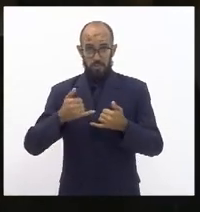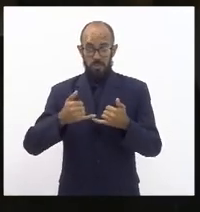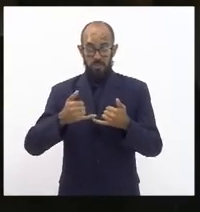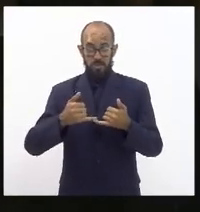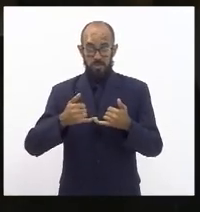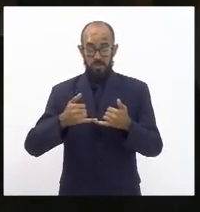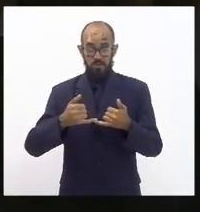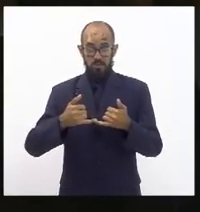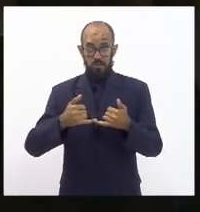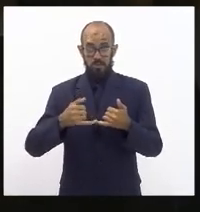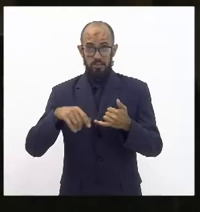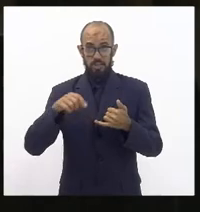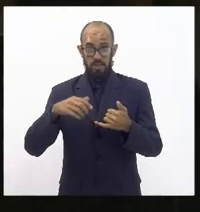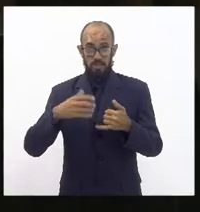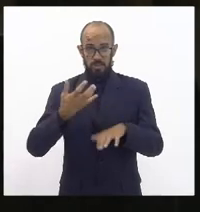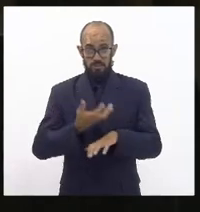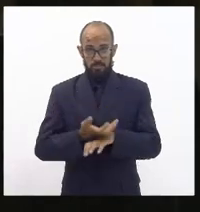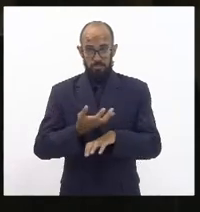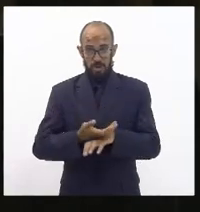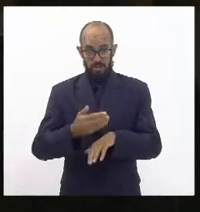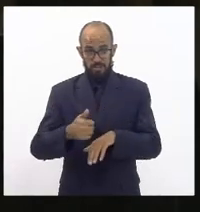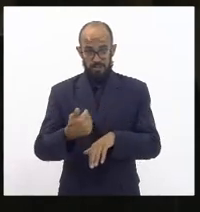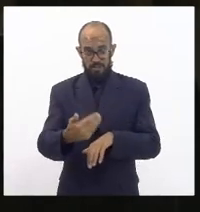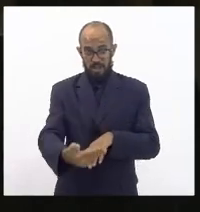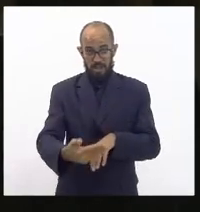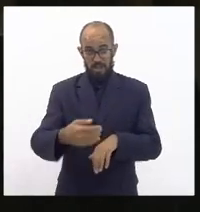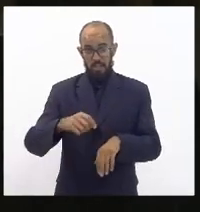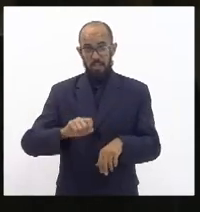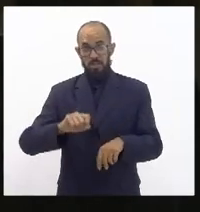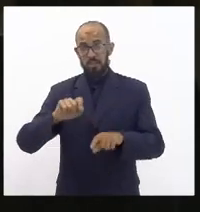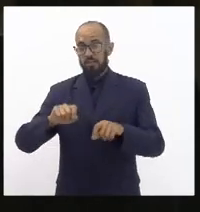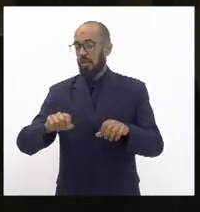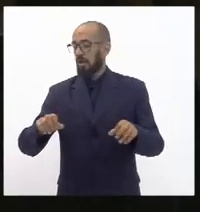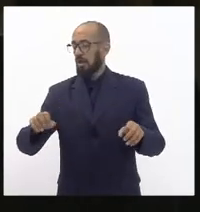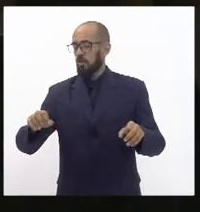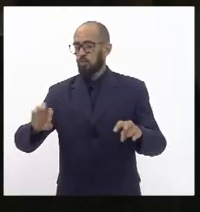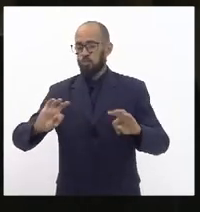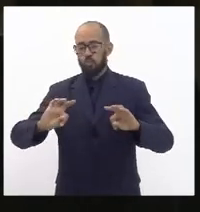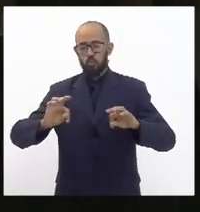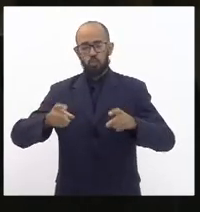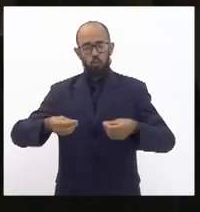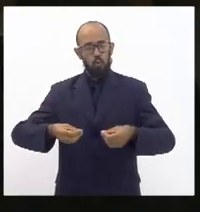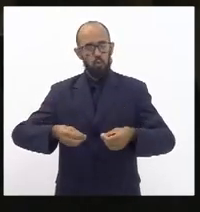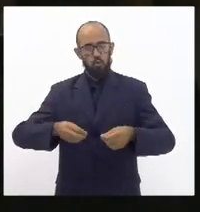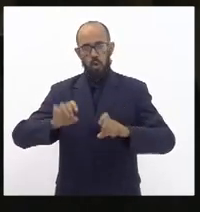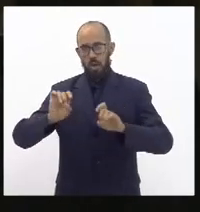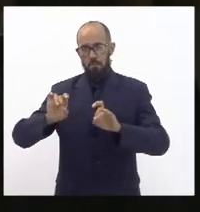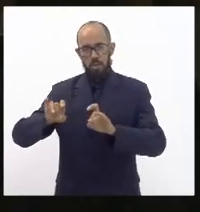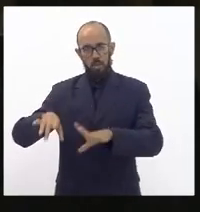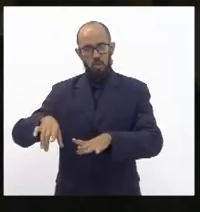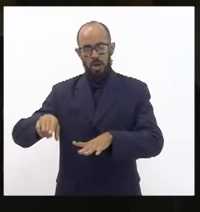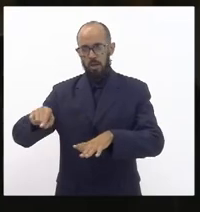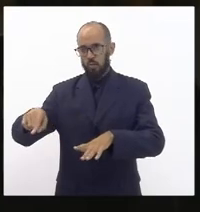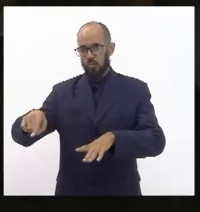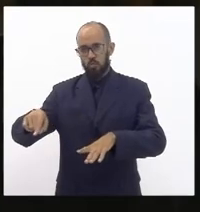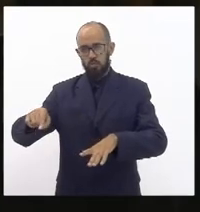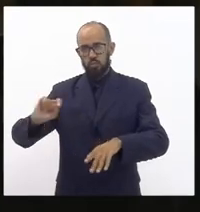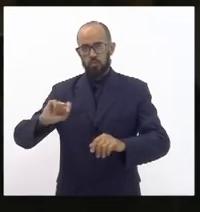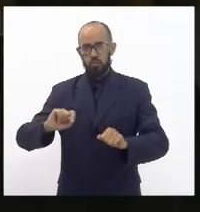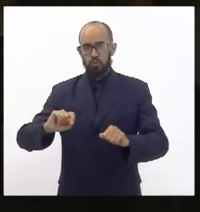recriações essa área externa ela estavam completamente abandonadas